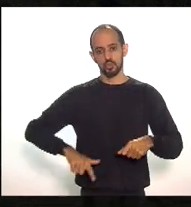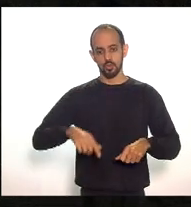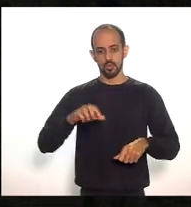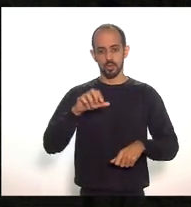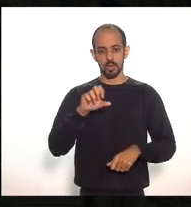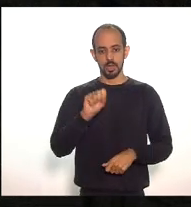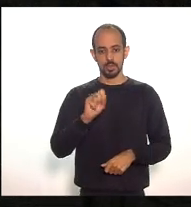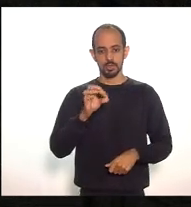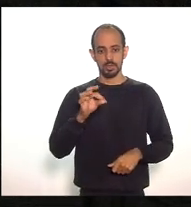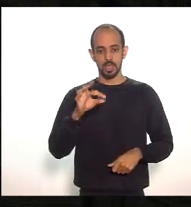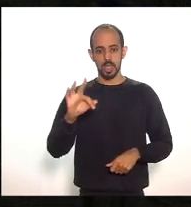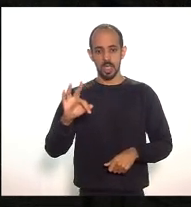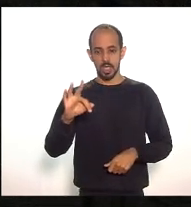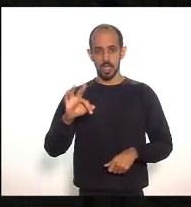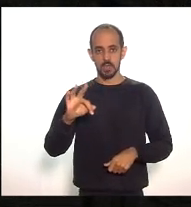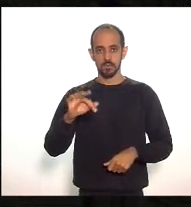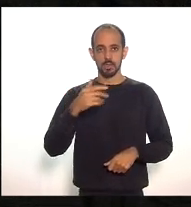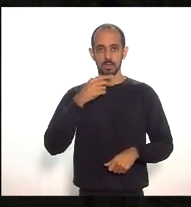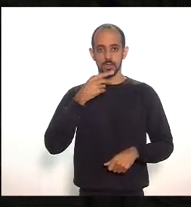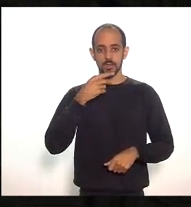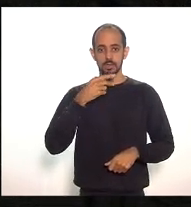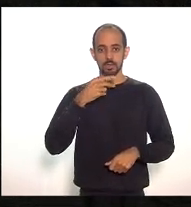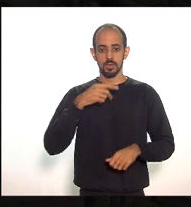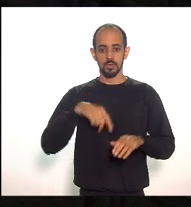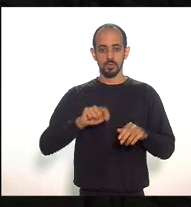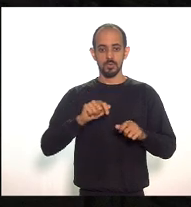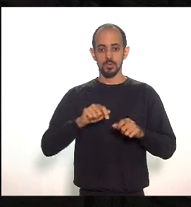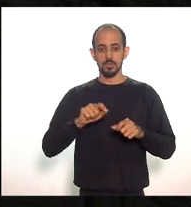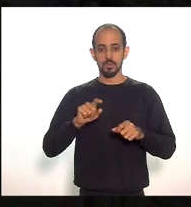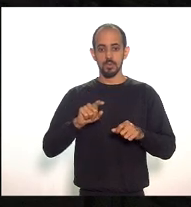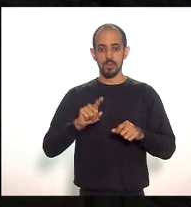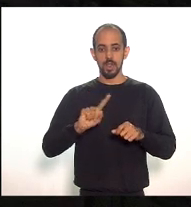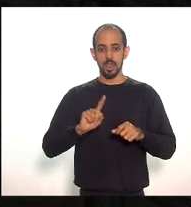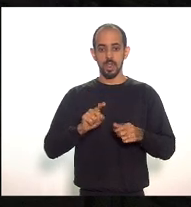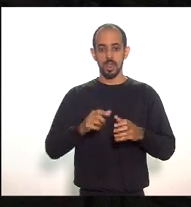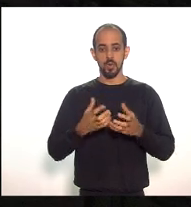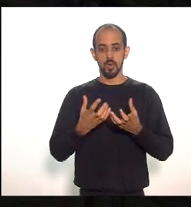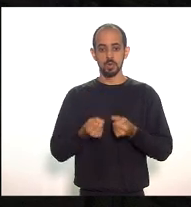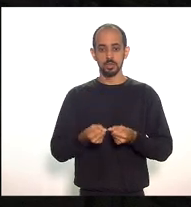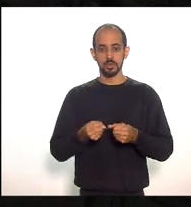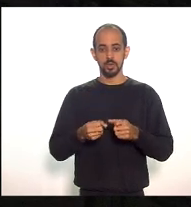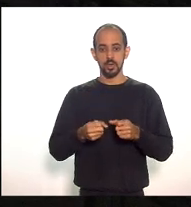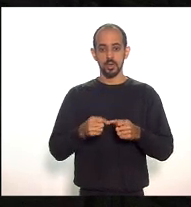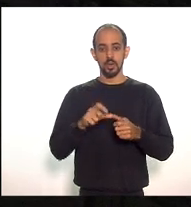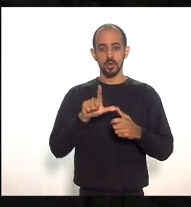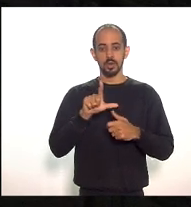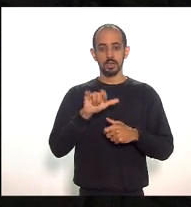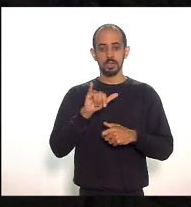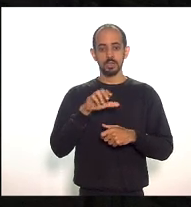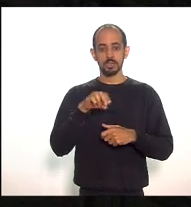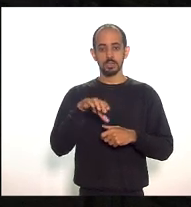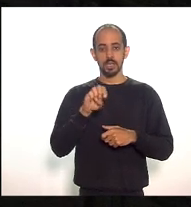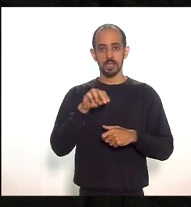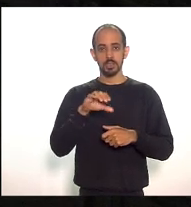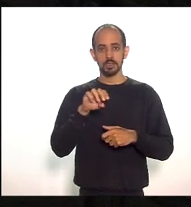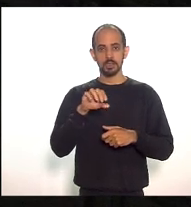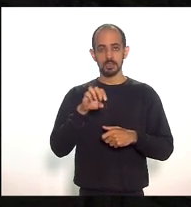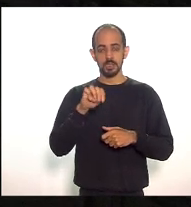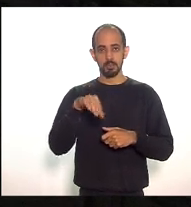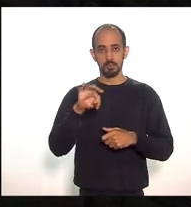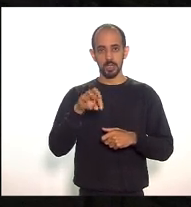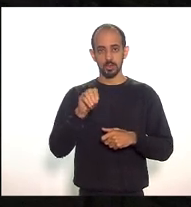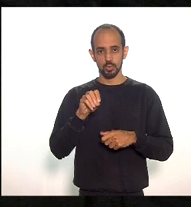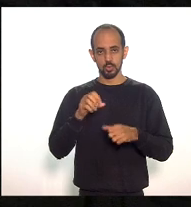STF acabou de decretar inconstitucional a lei que autorizava o licenciamento de veículos desobrigando o